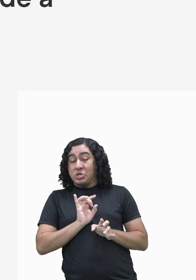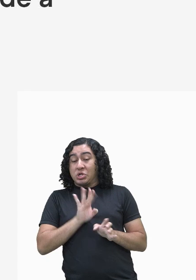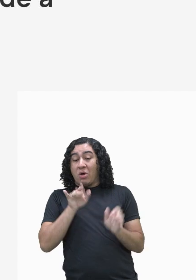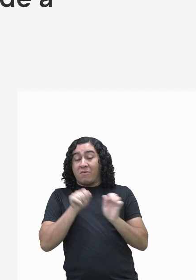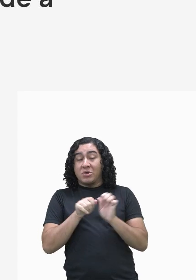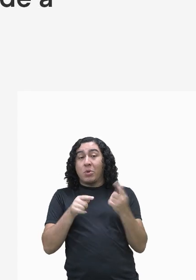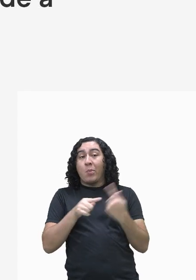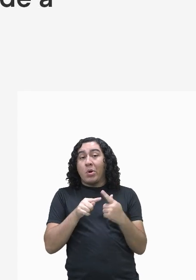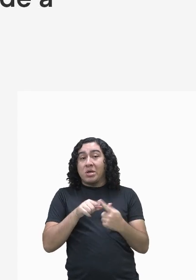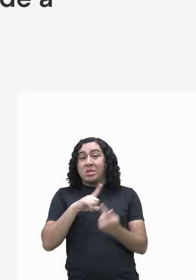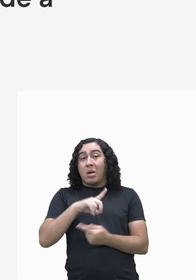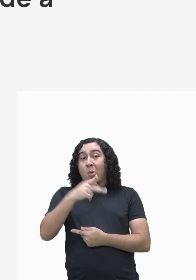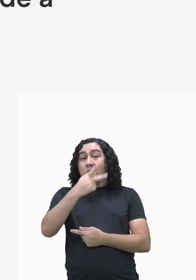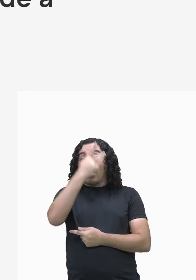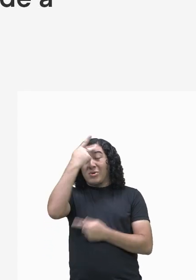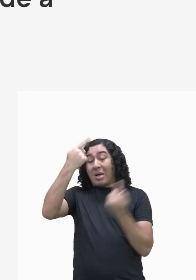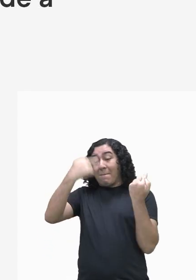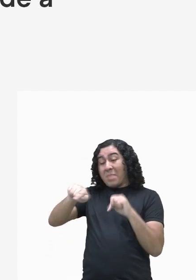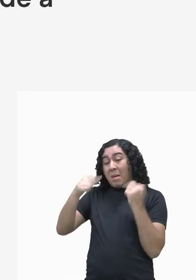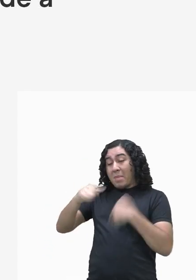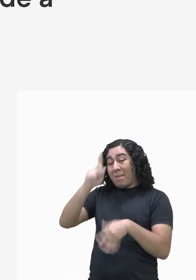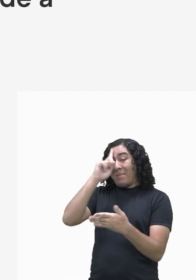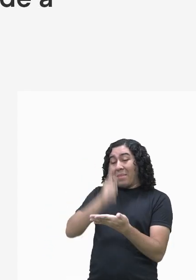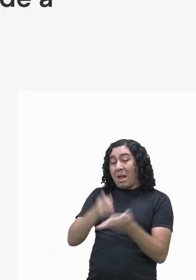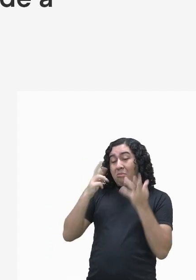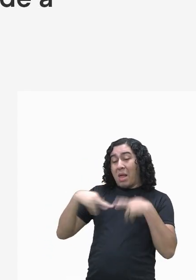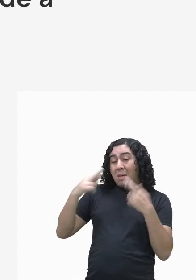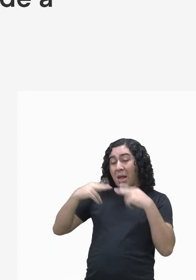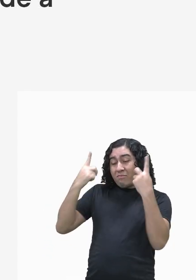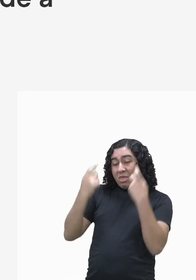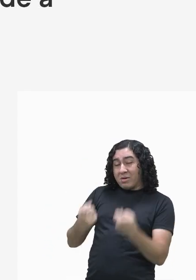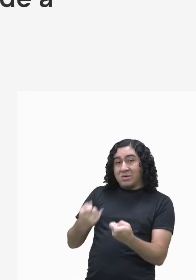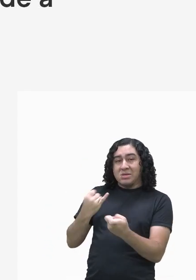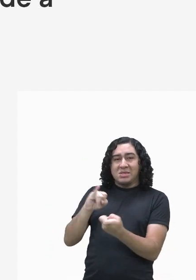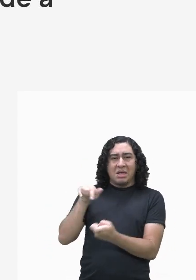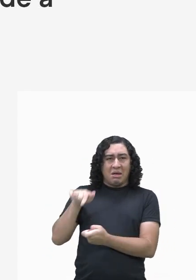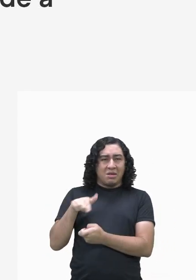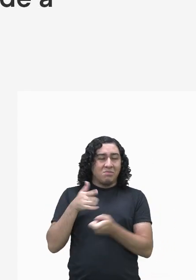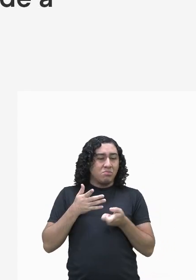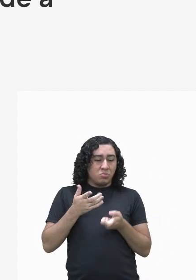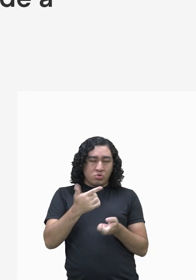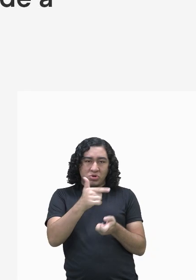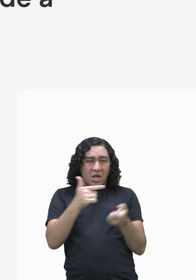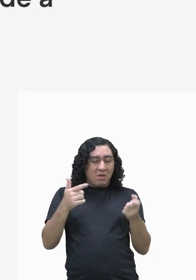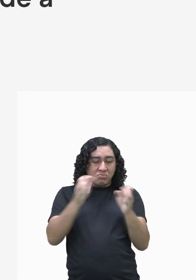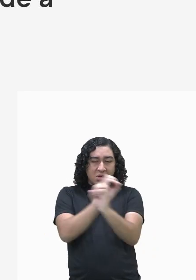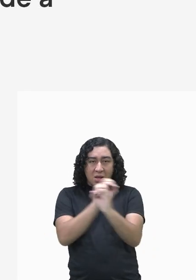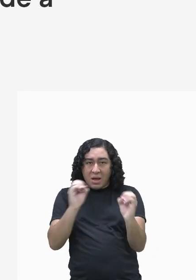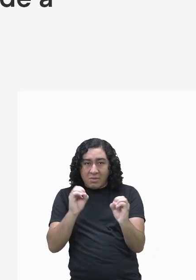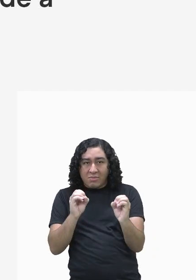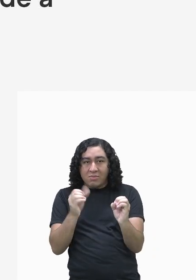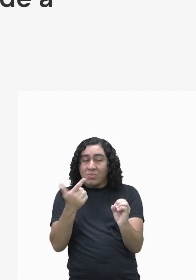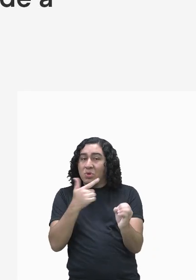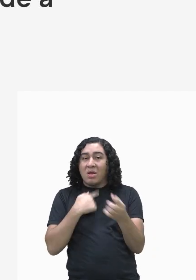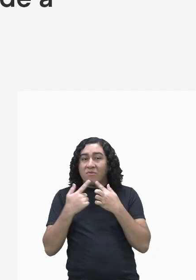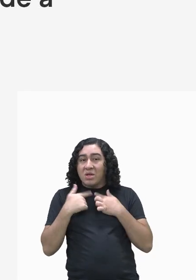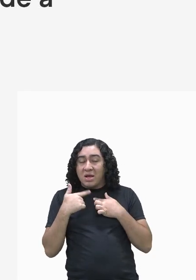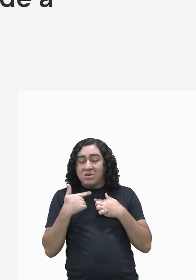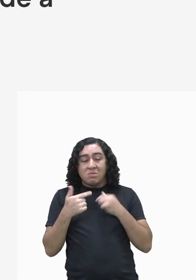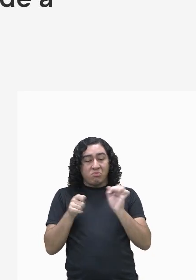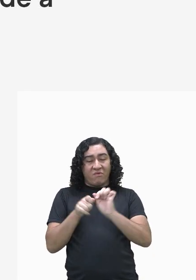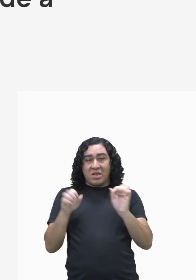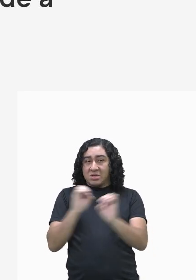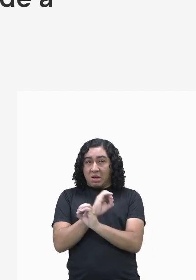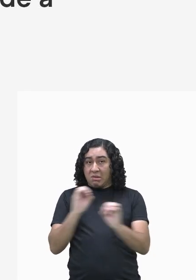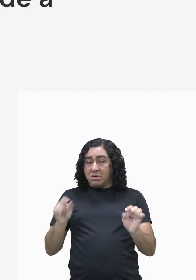foi ameaçado. Se ele não fosse, ele não faria. Entendeu a situação desse sujeito? Pois bem,